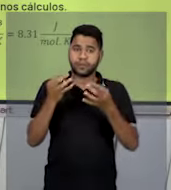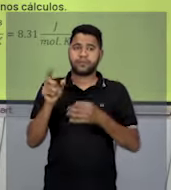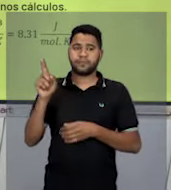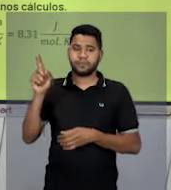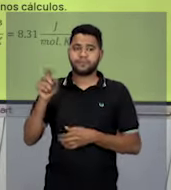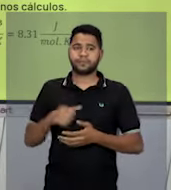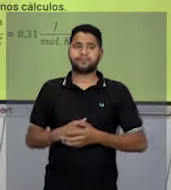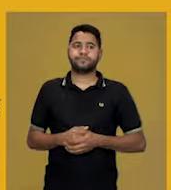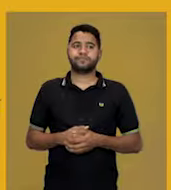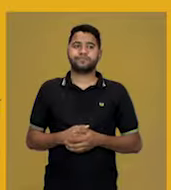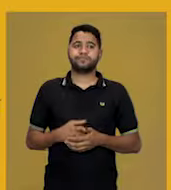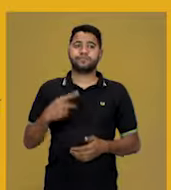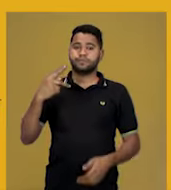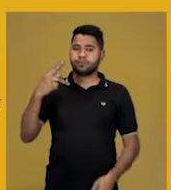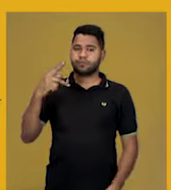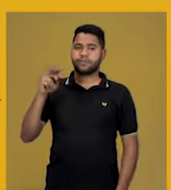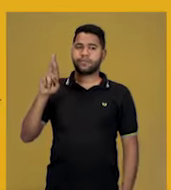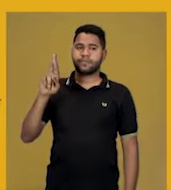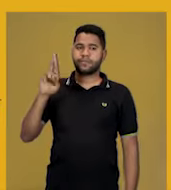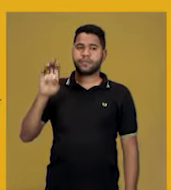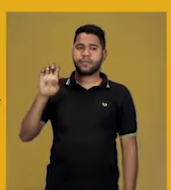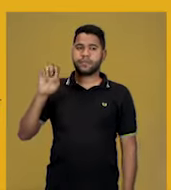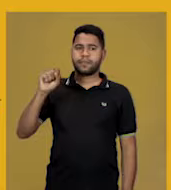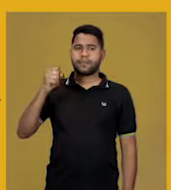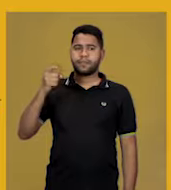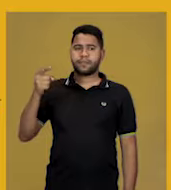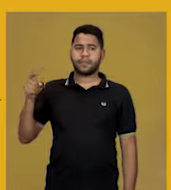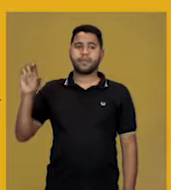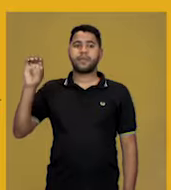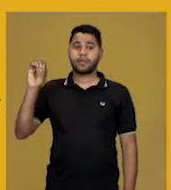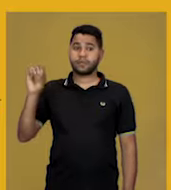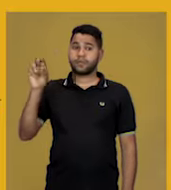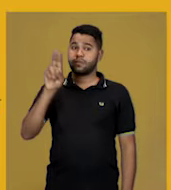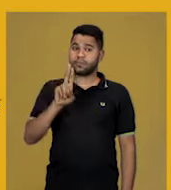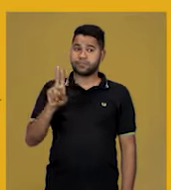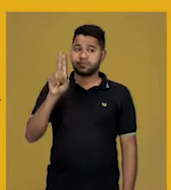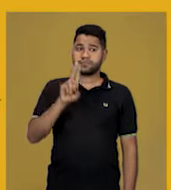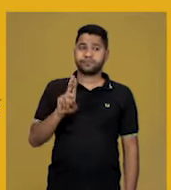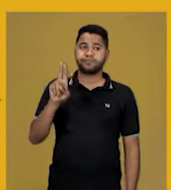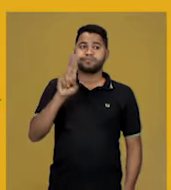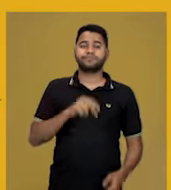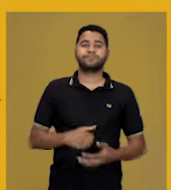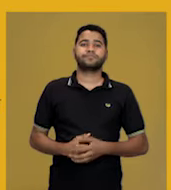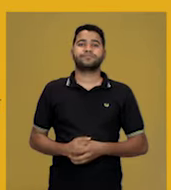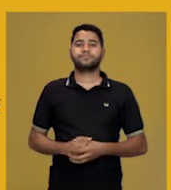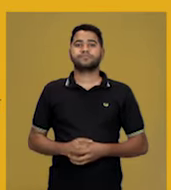atenção. A pressão, ela pode ser usada